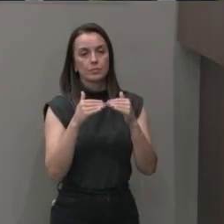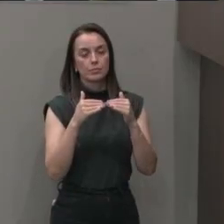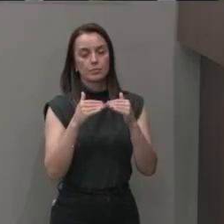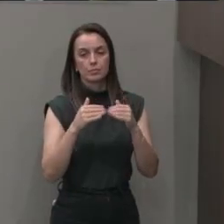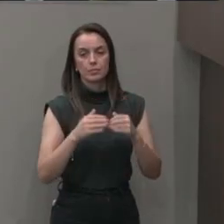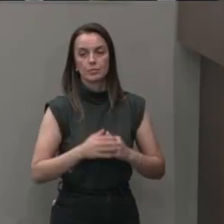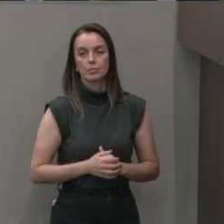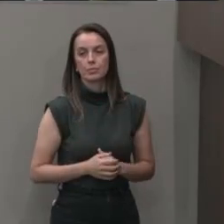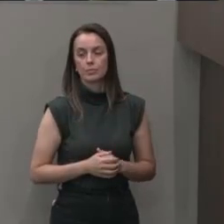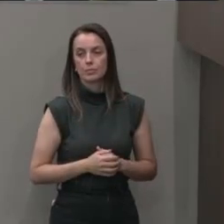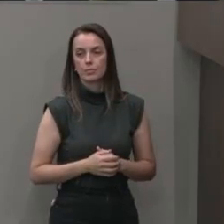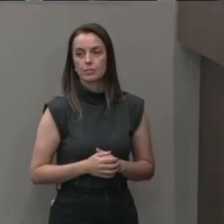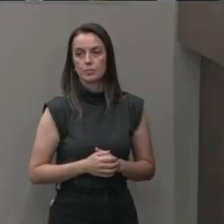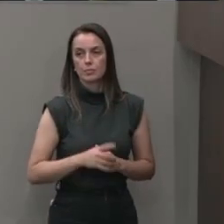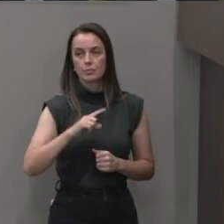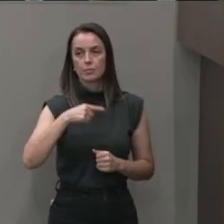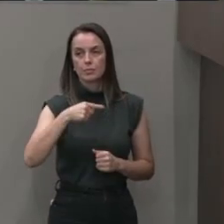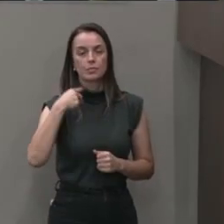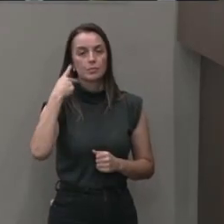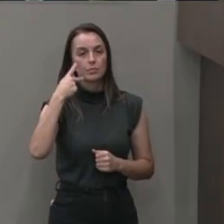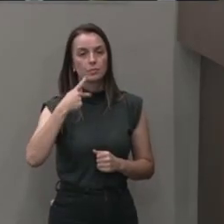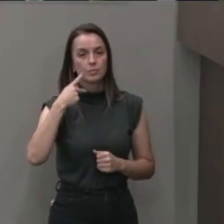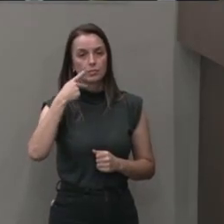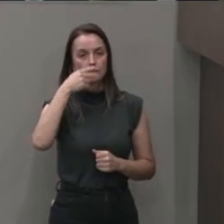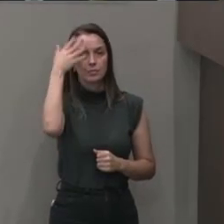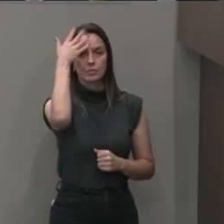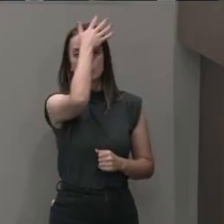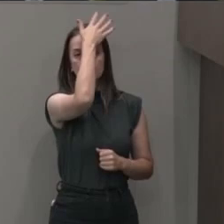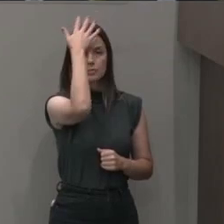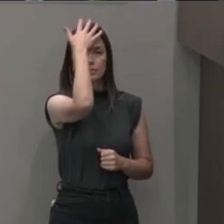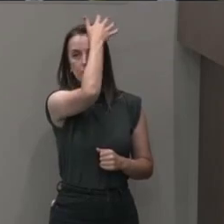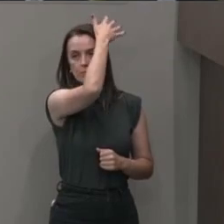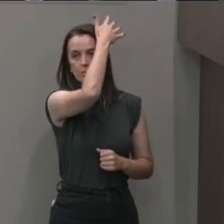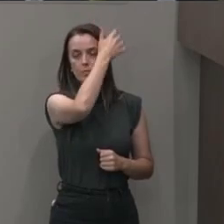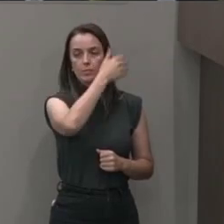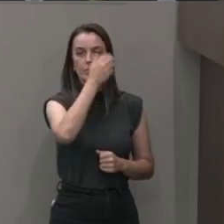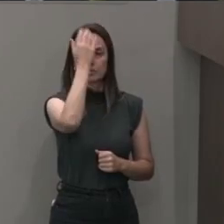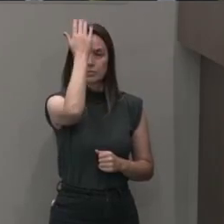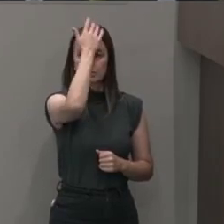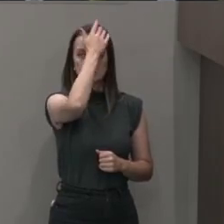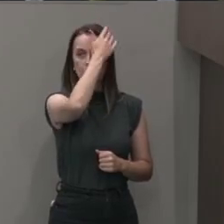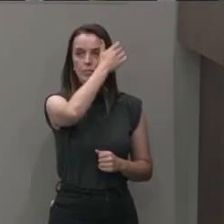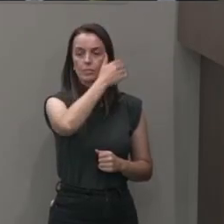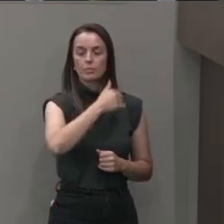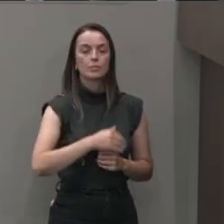Contemplado com o vereador Gil Krug. Próximo vereador Douglas Pereto.